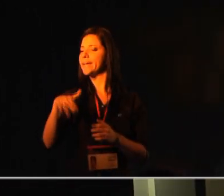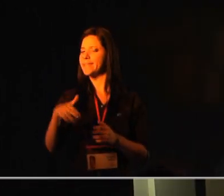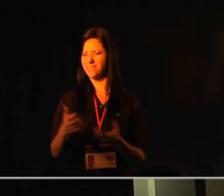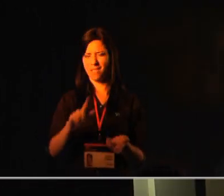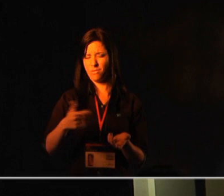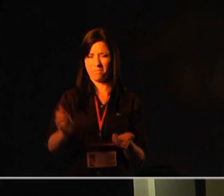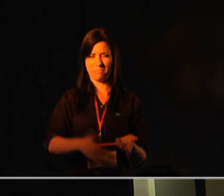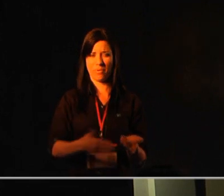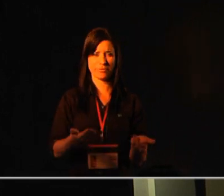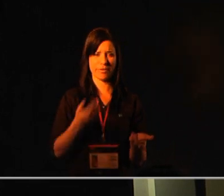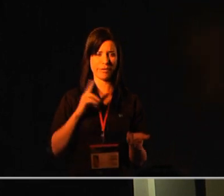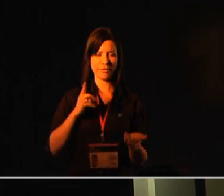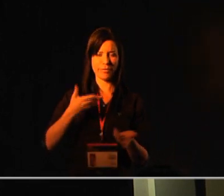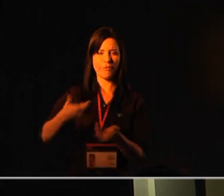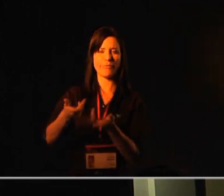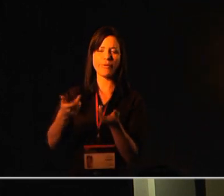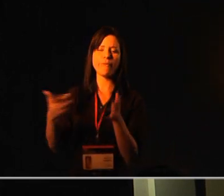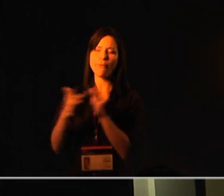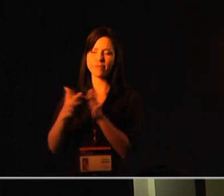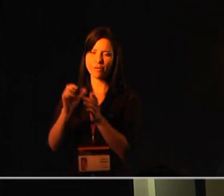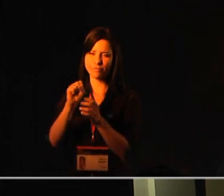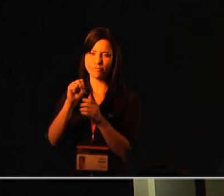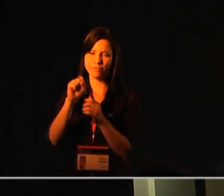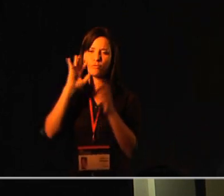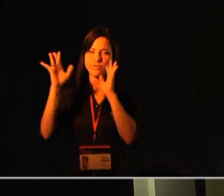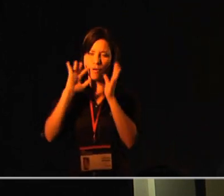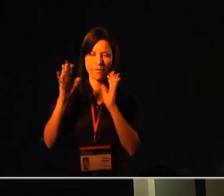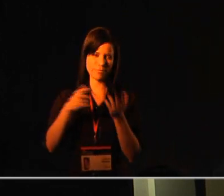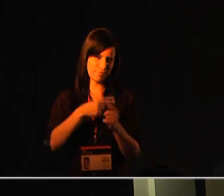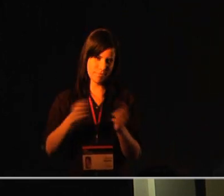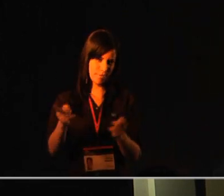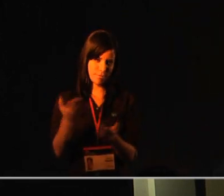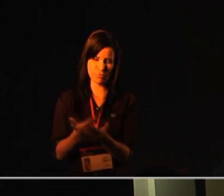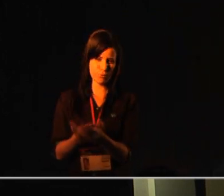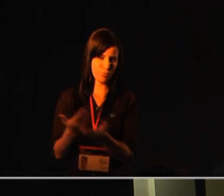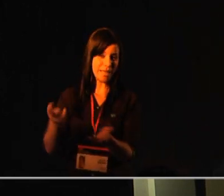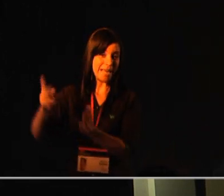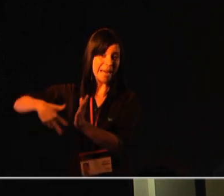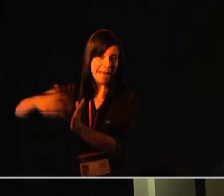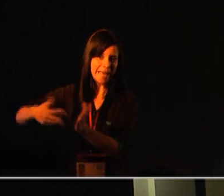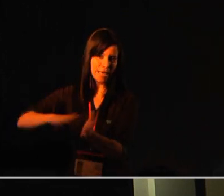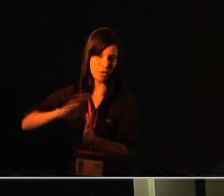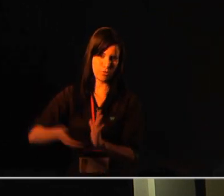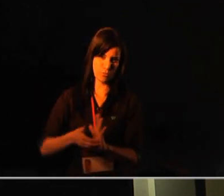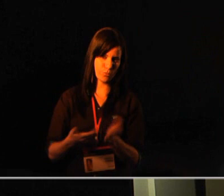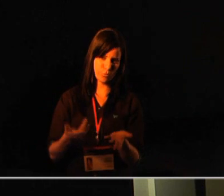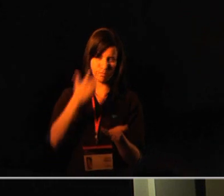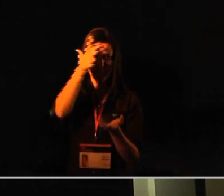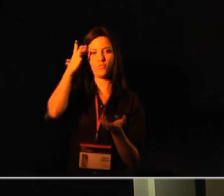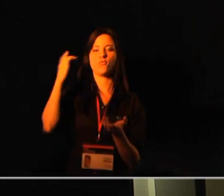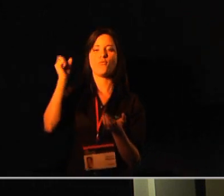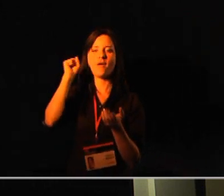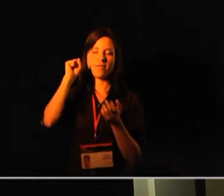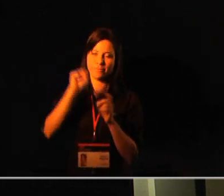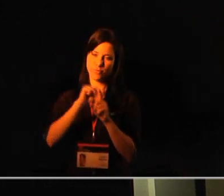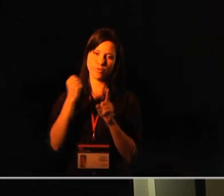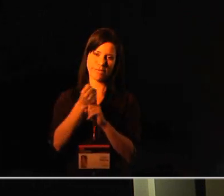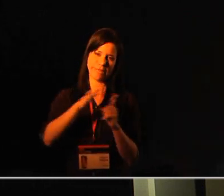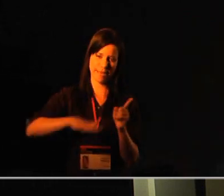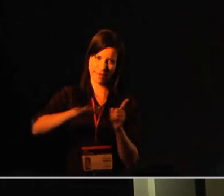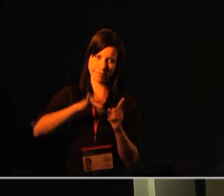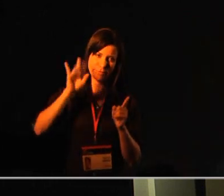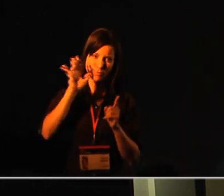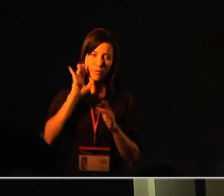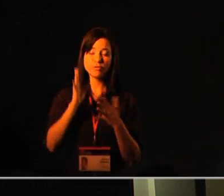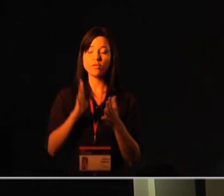envolve um sociólogo, né? Fica parecendo que esse cara aí, como é que ele estuda, né? Ele lê filosofia, sociologia. Meu pai que me falou